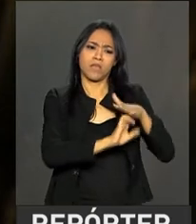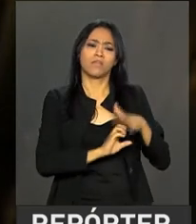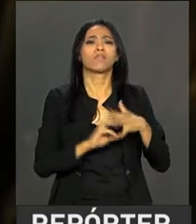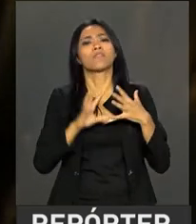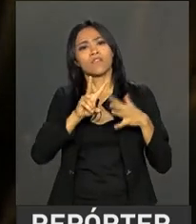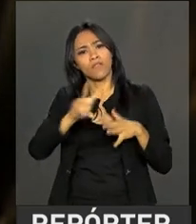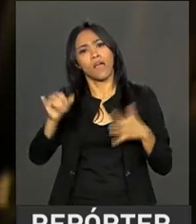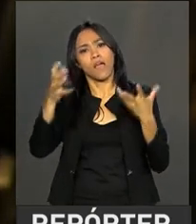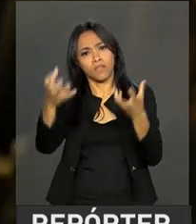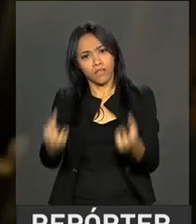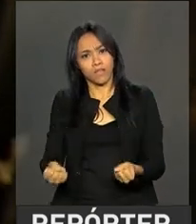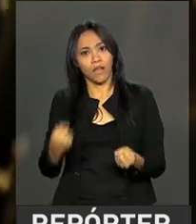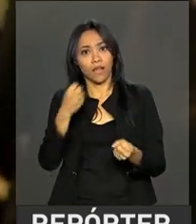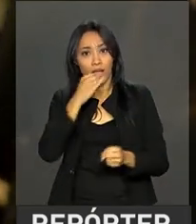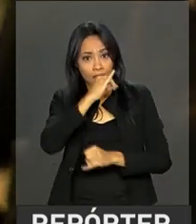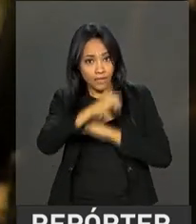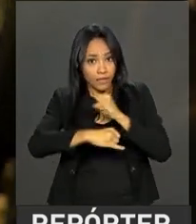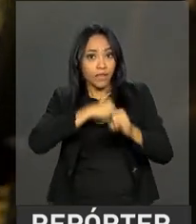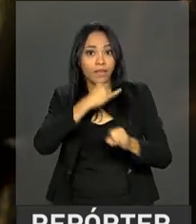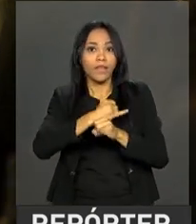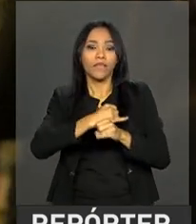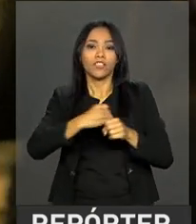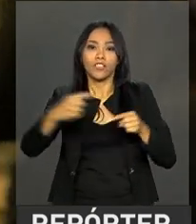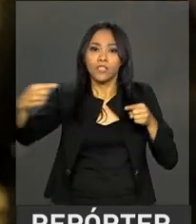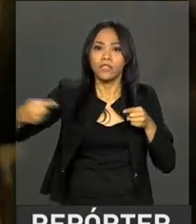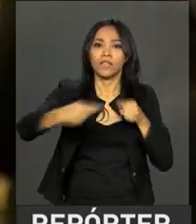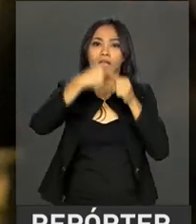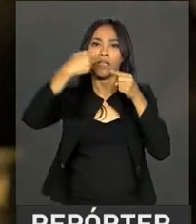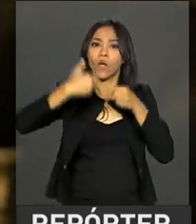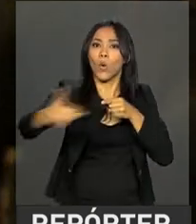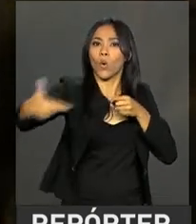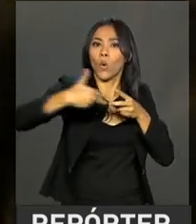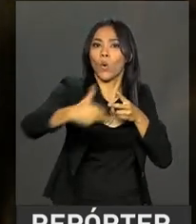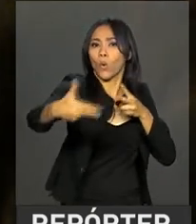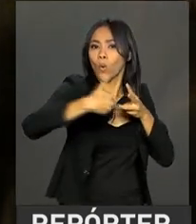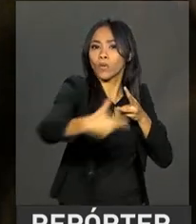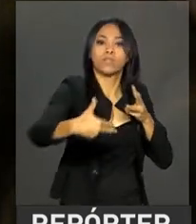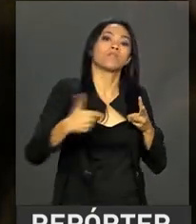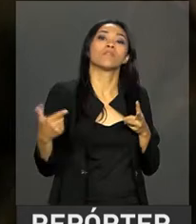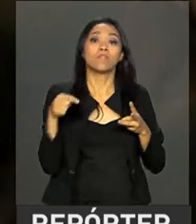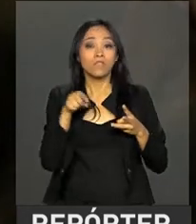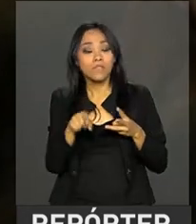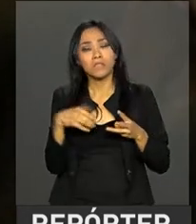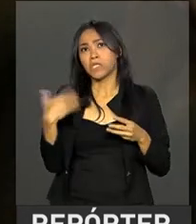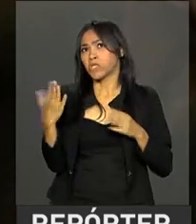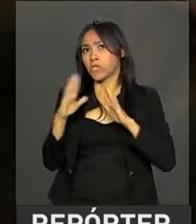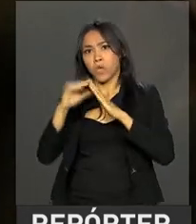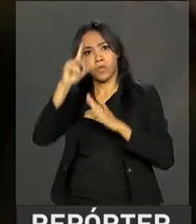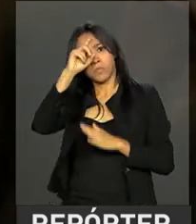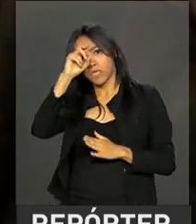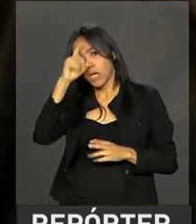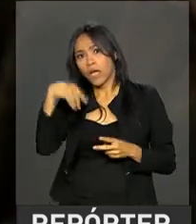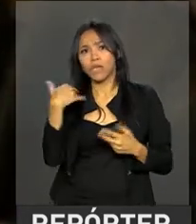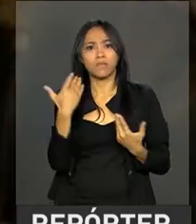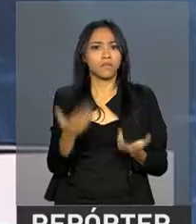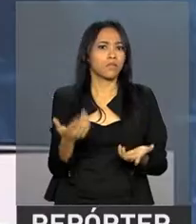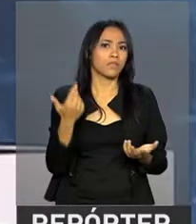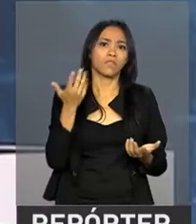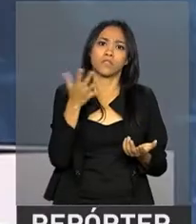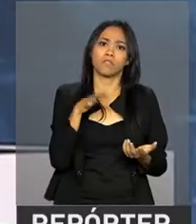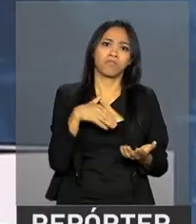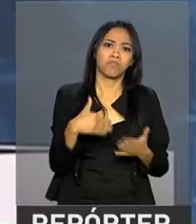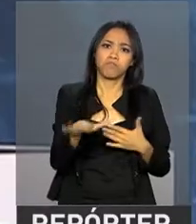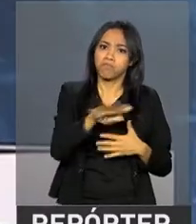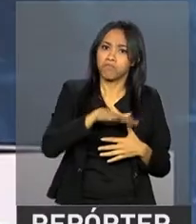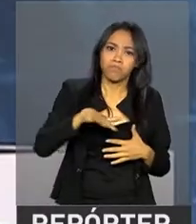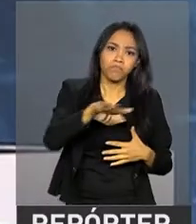sejam fornecedores do setor público cidades inteligentes sejam hospitais e empresas do setor de saúde como um todo o plano brasil se